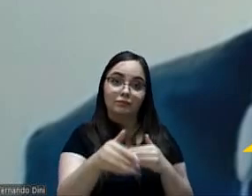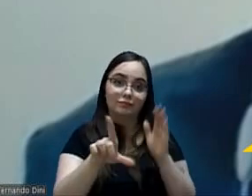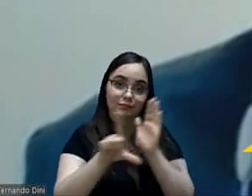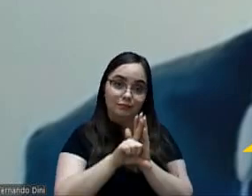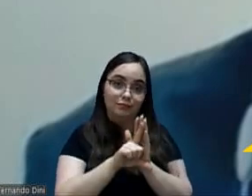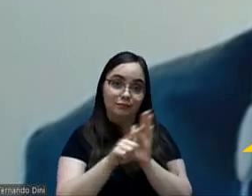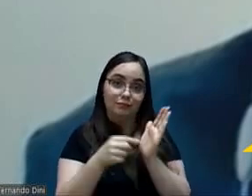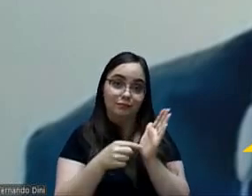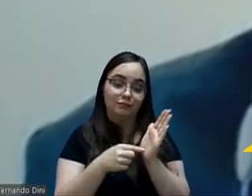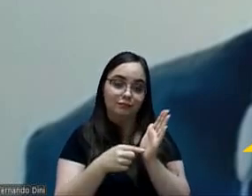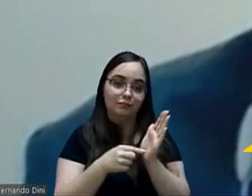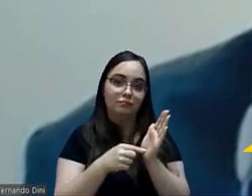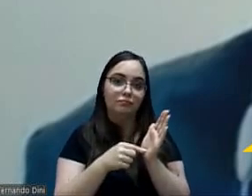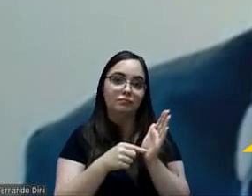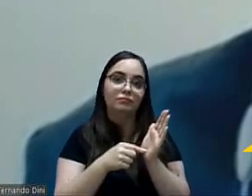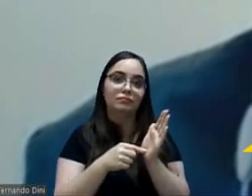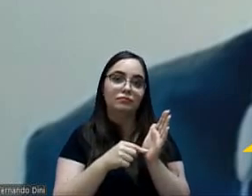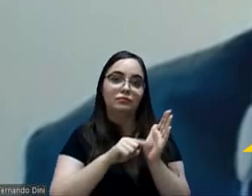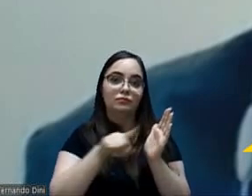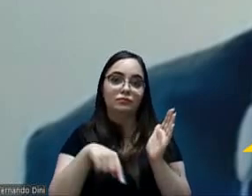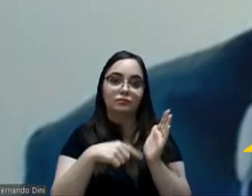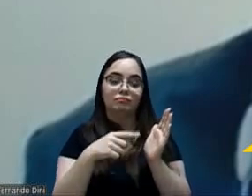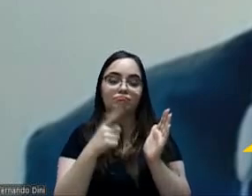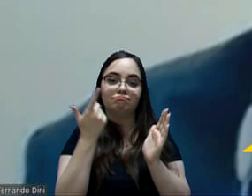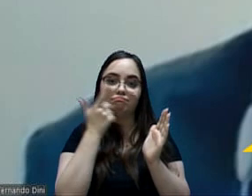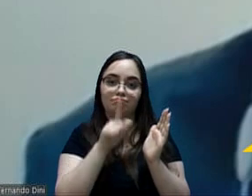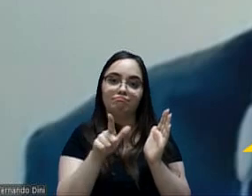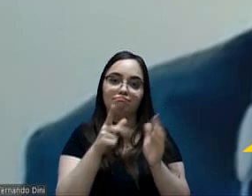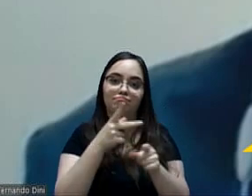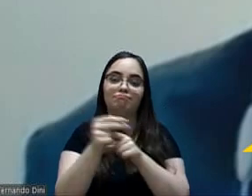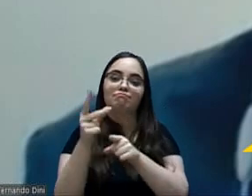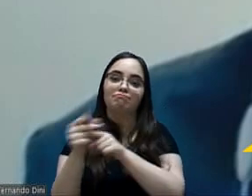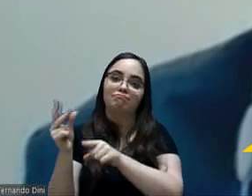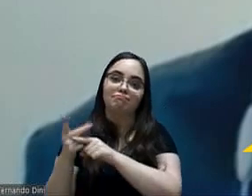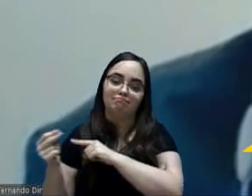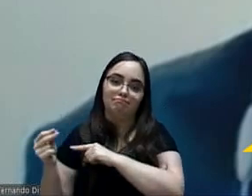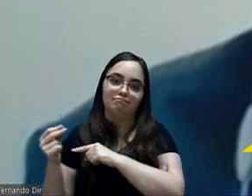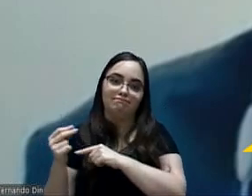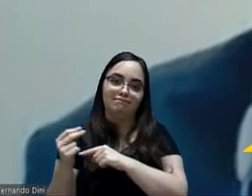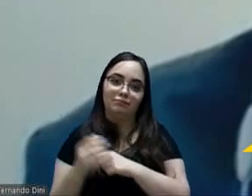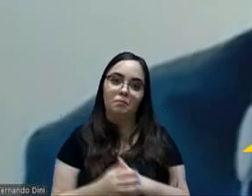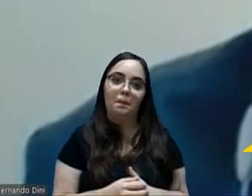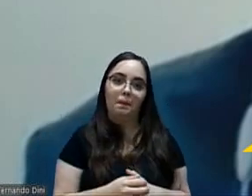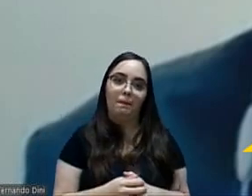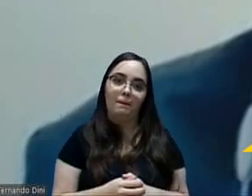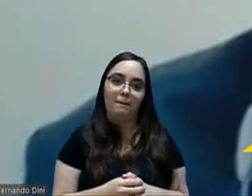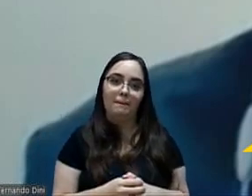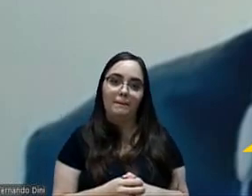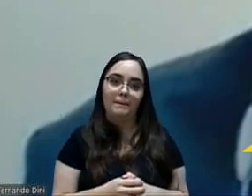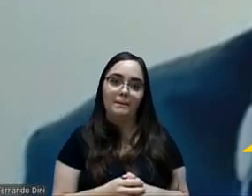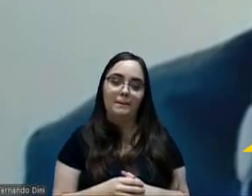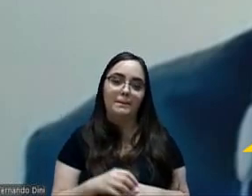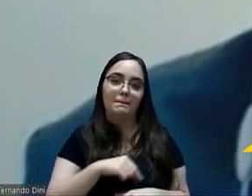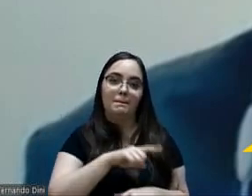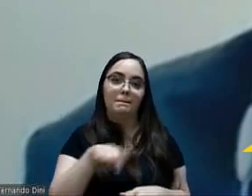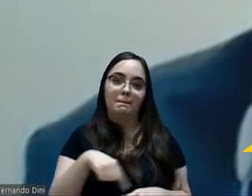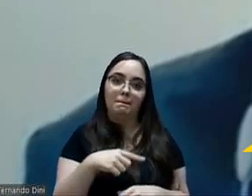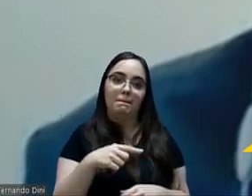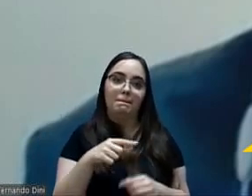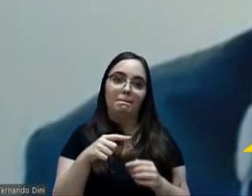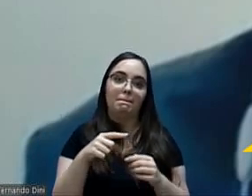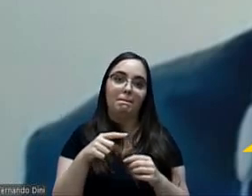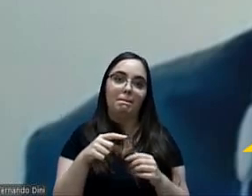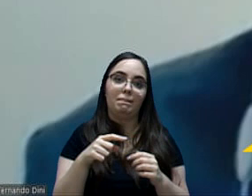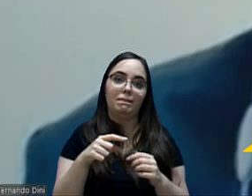legislativo, conseguimos enfrentar tudo de frente, sem nos abstivermos de nada. E